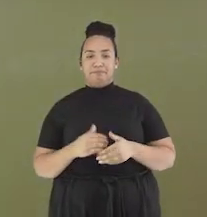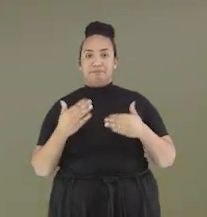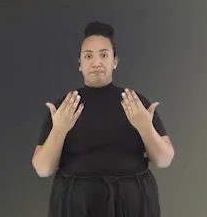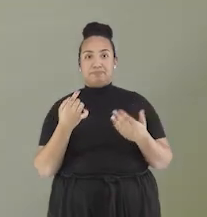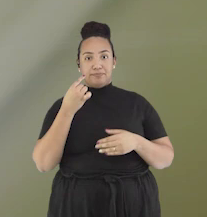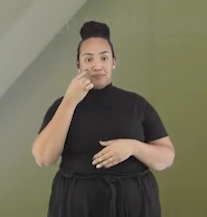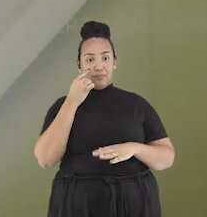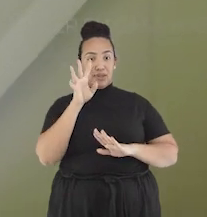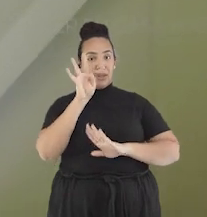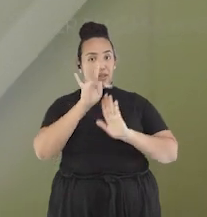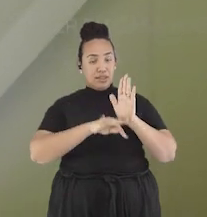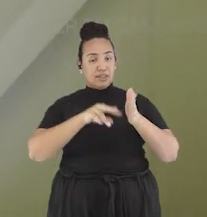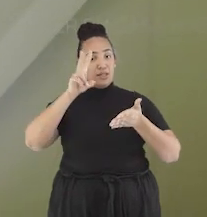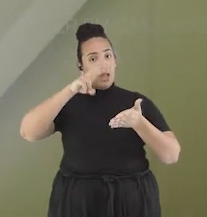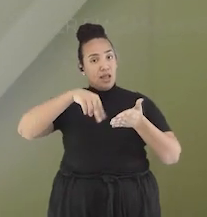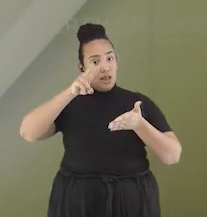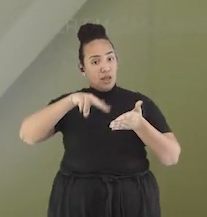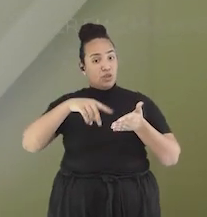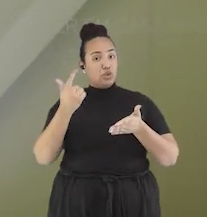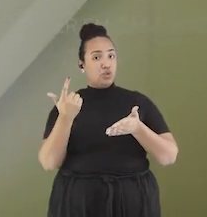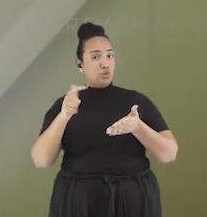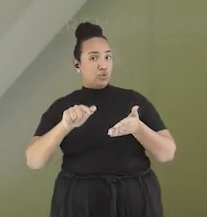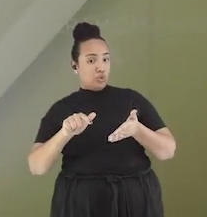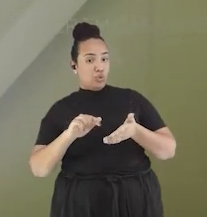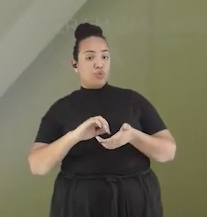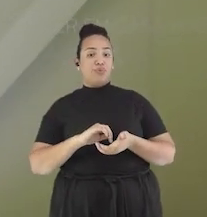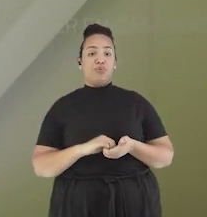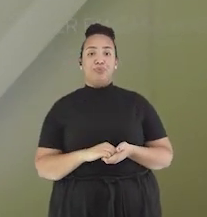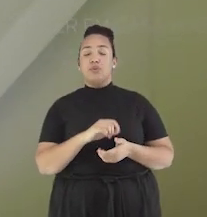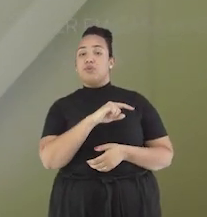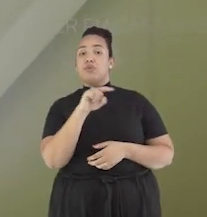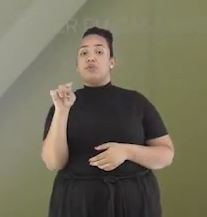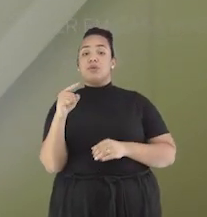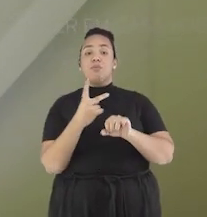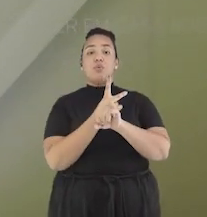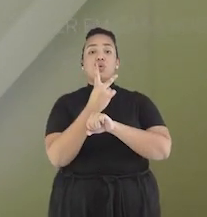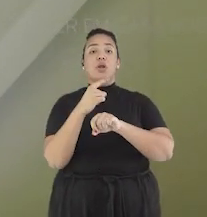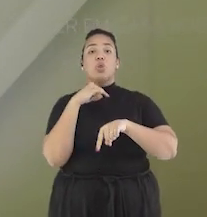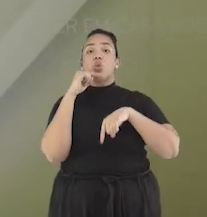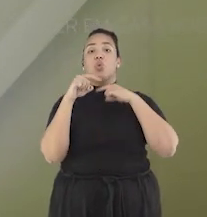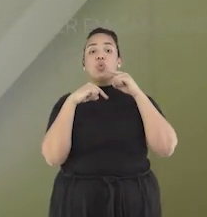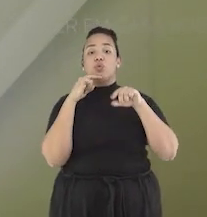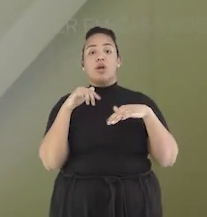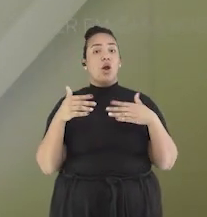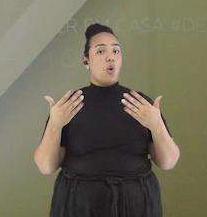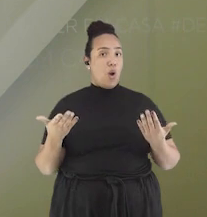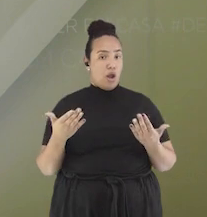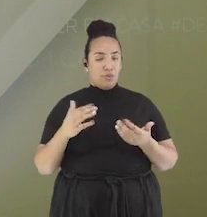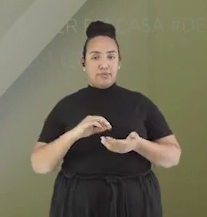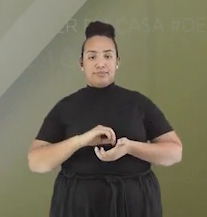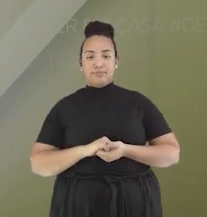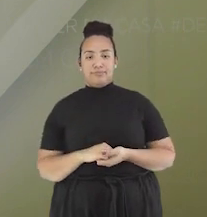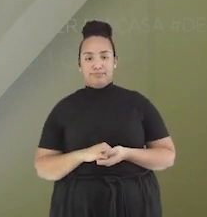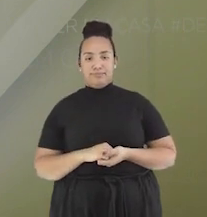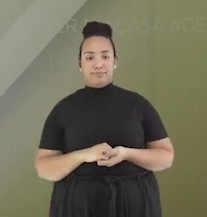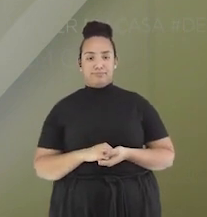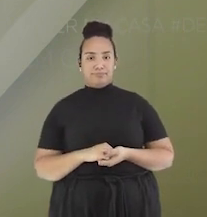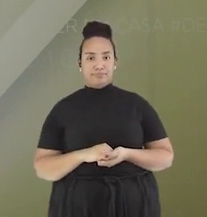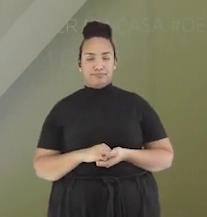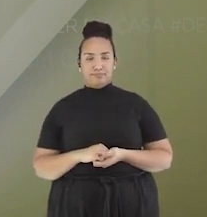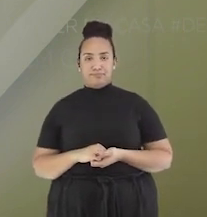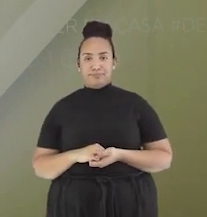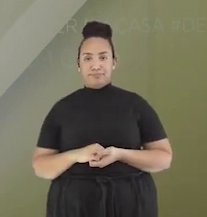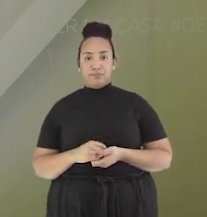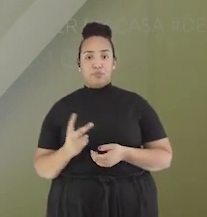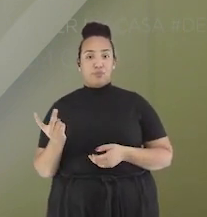descobrir. Vamos então ler o texto outra vez para descobrir qual é a dúvida. Agora procurem no texto qual é a dúvida. Veja